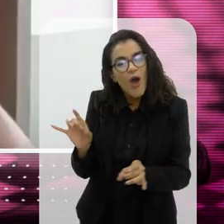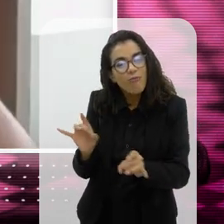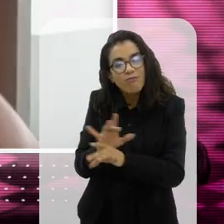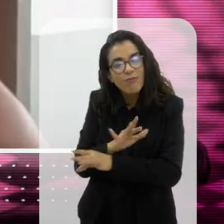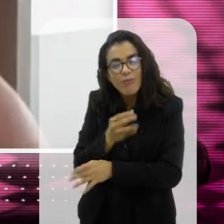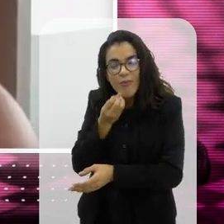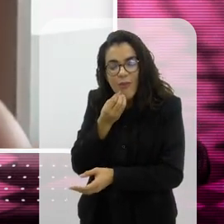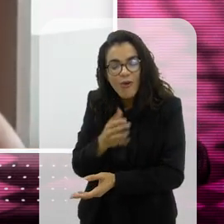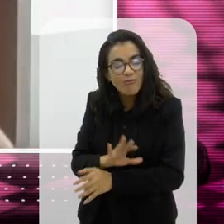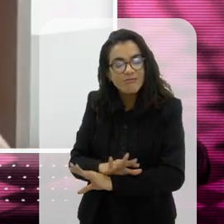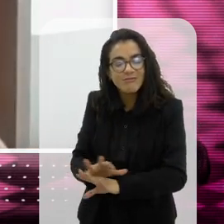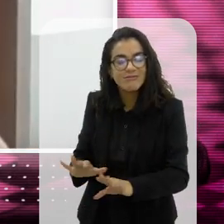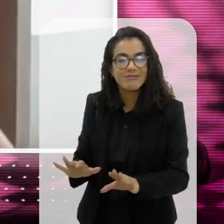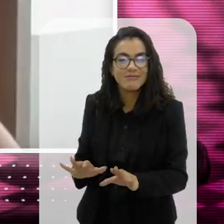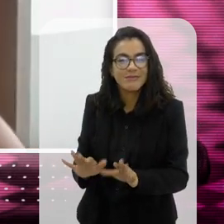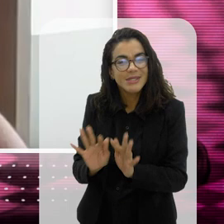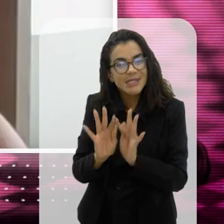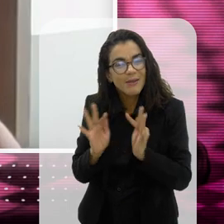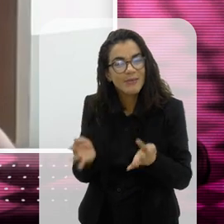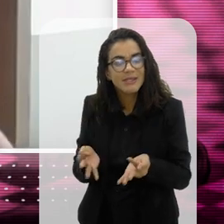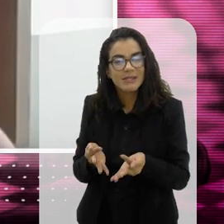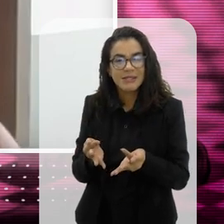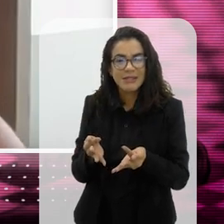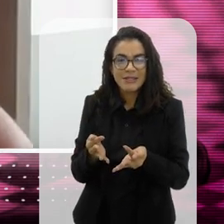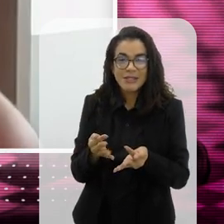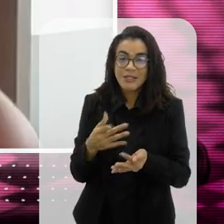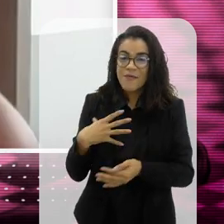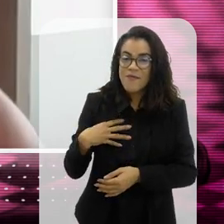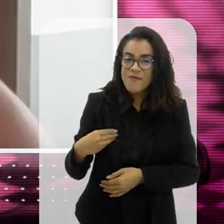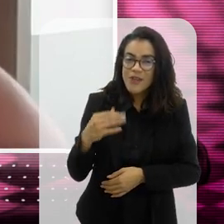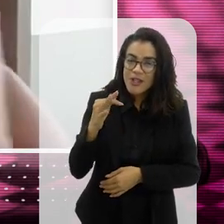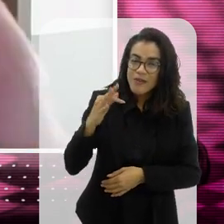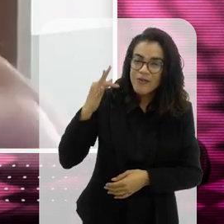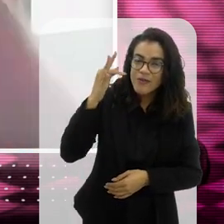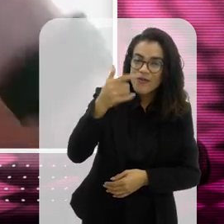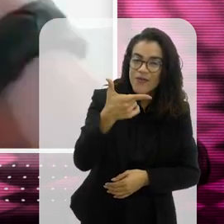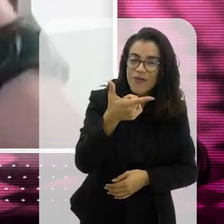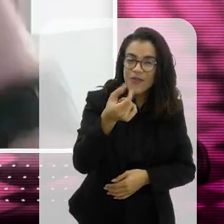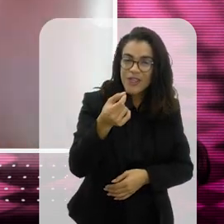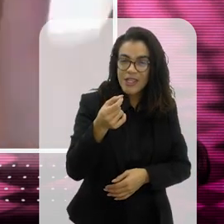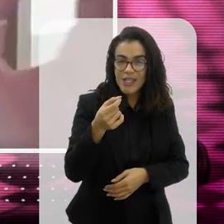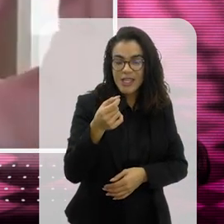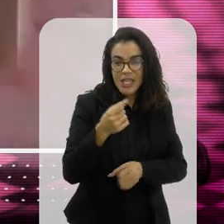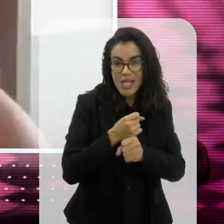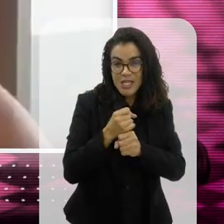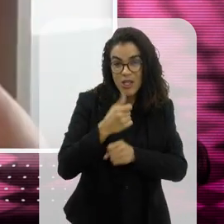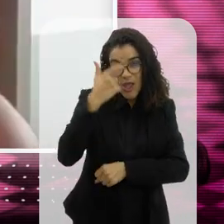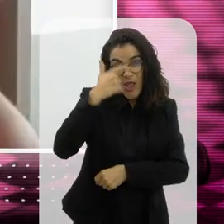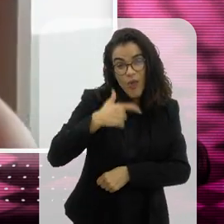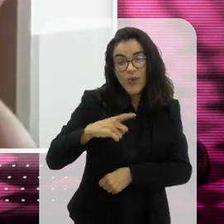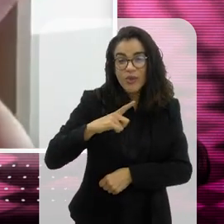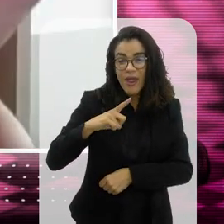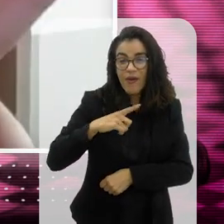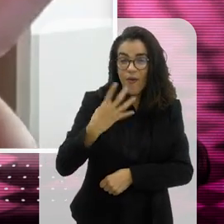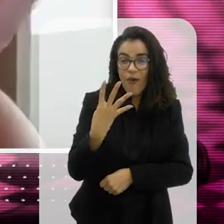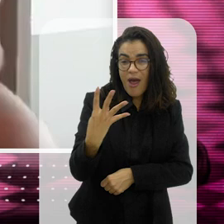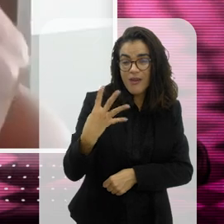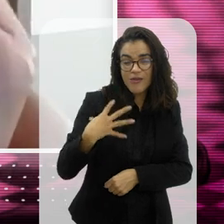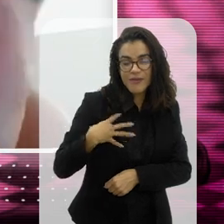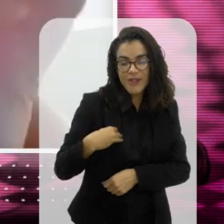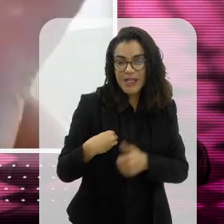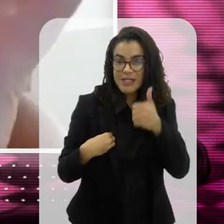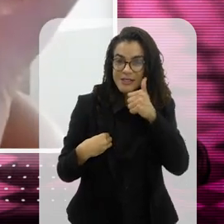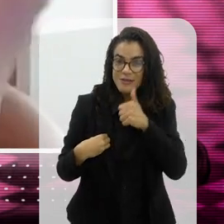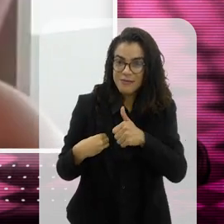entra. E não vale a pena. Não vale a pena. Pode ter certeza que seu filho, daqui a 20 anos, eu tenho quatro filhas.